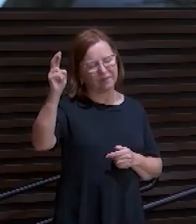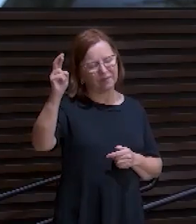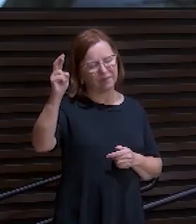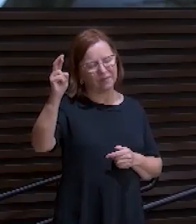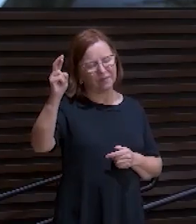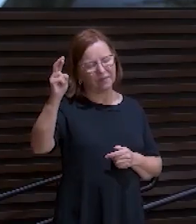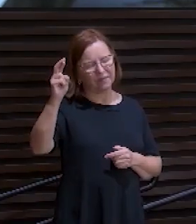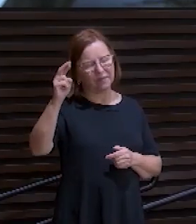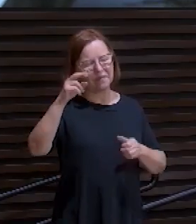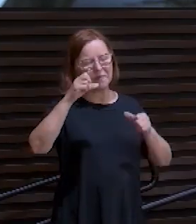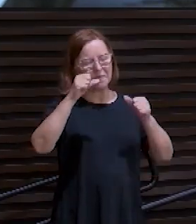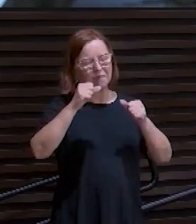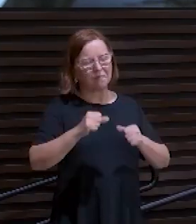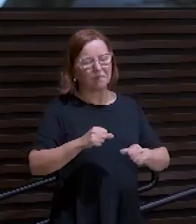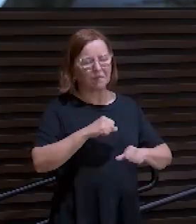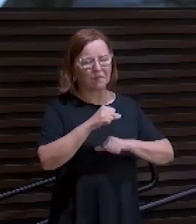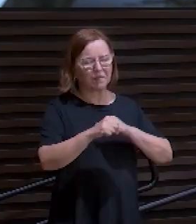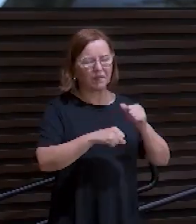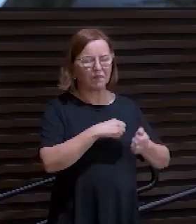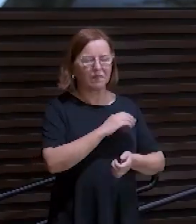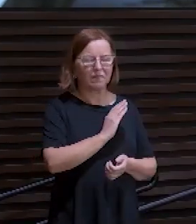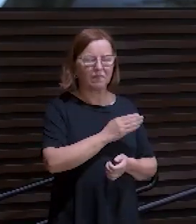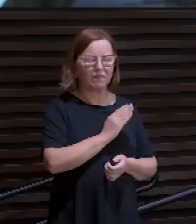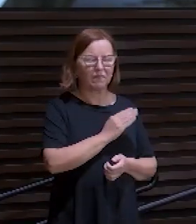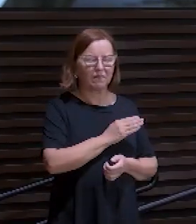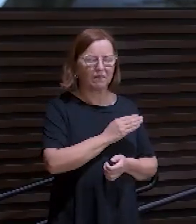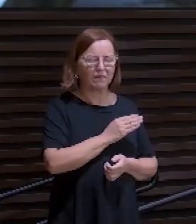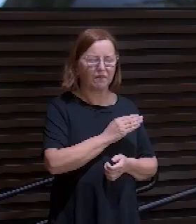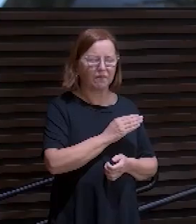possam mudar os corações,